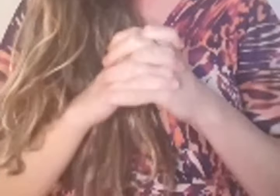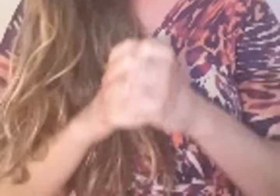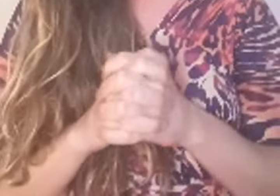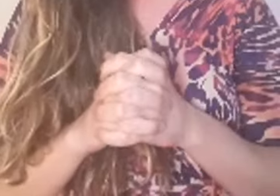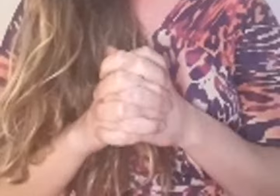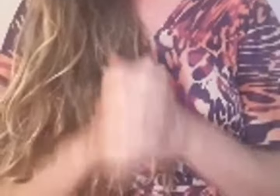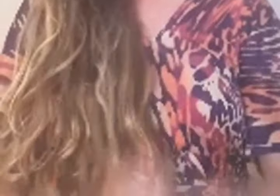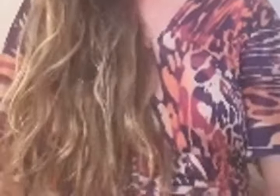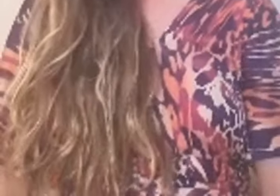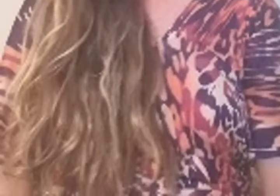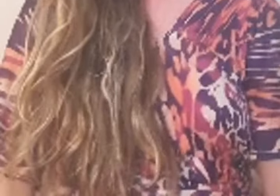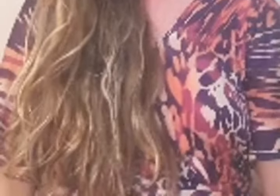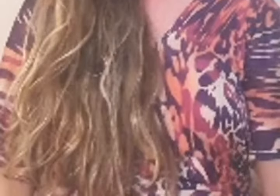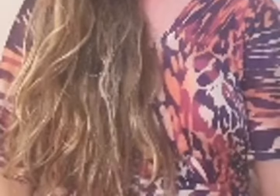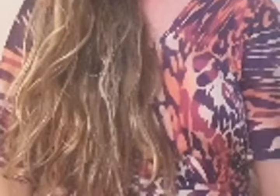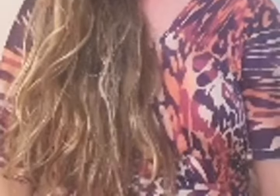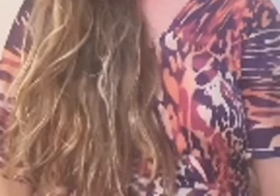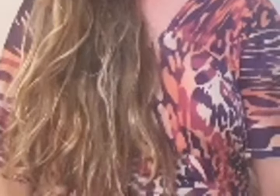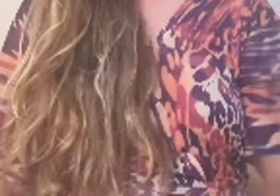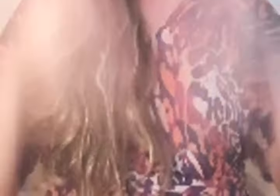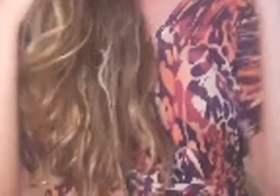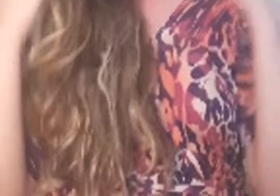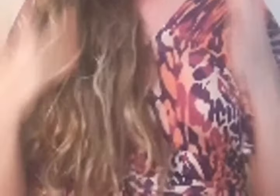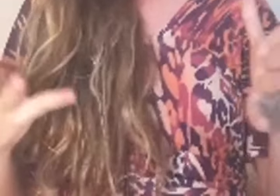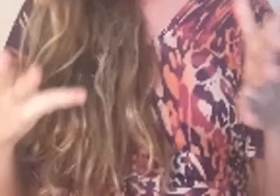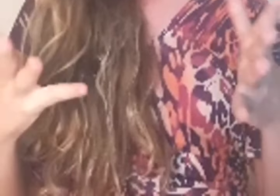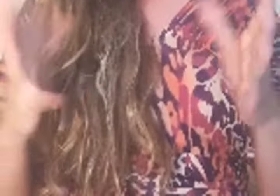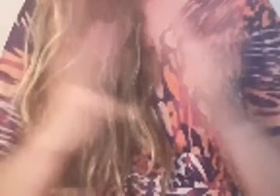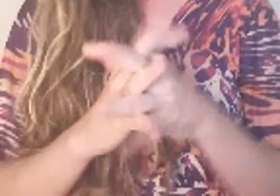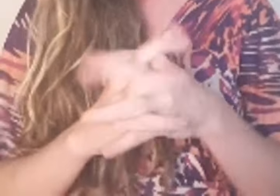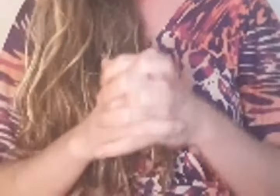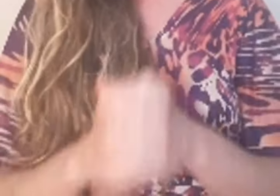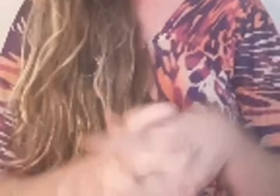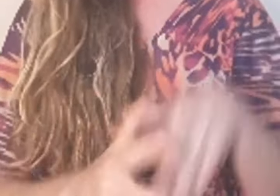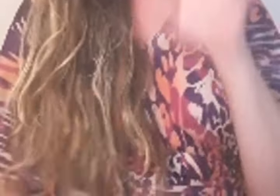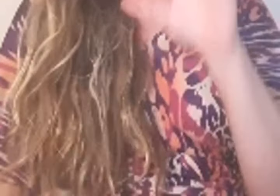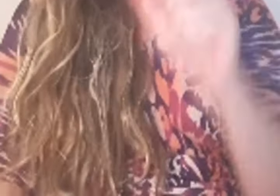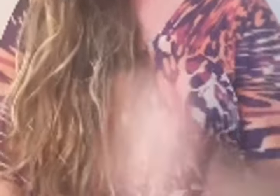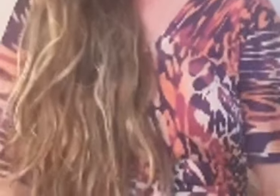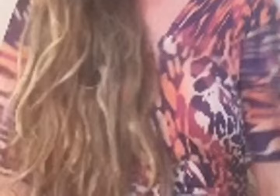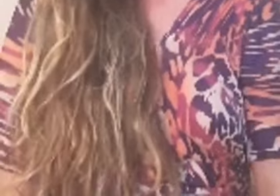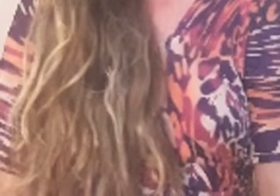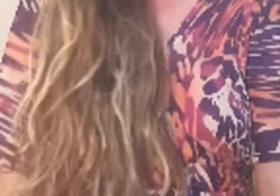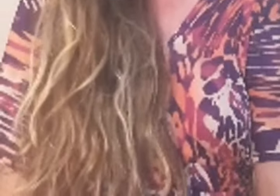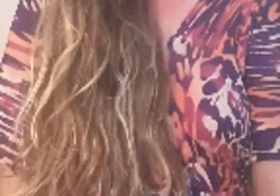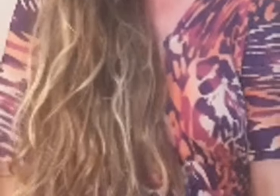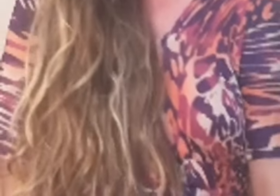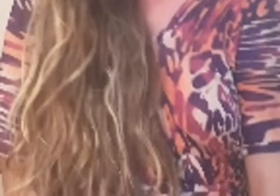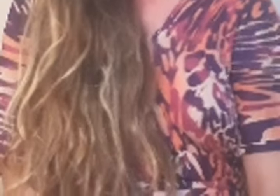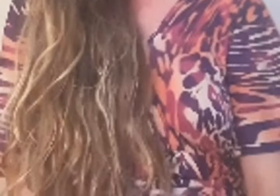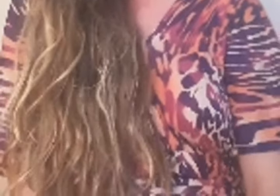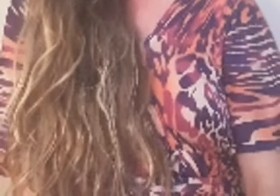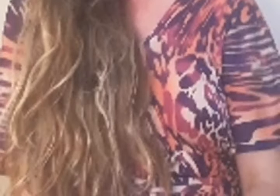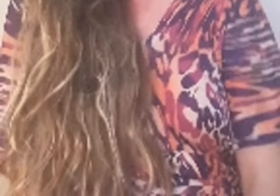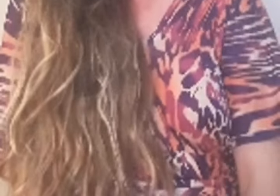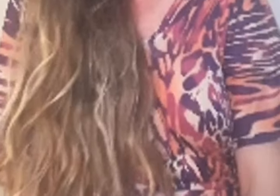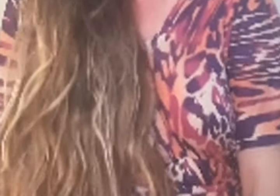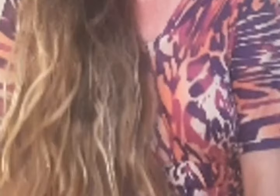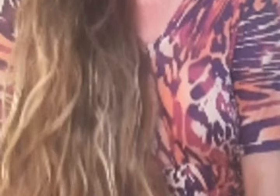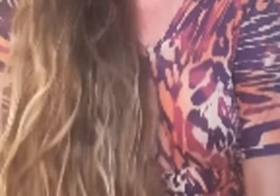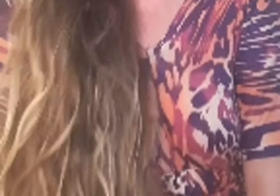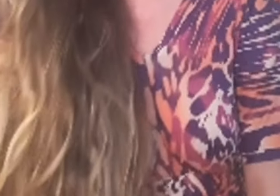ano. Então, muito bacana contar com a presença de vocês. O pessoal tá